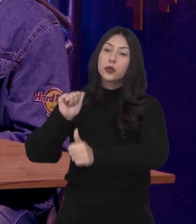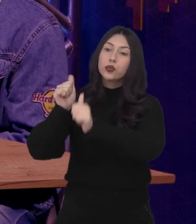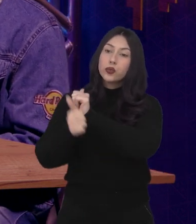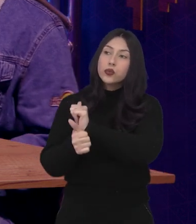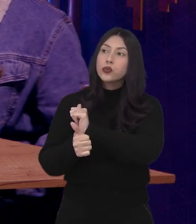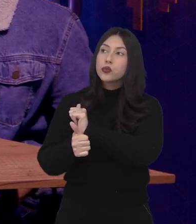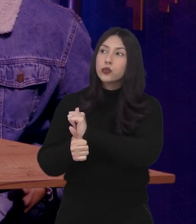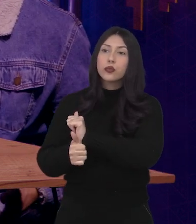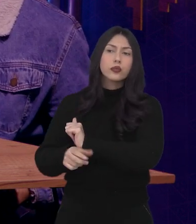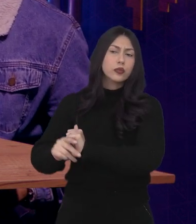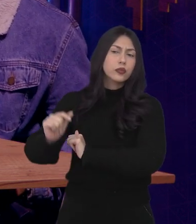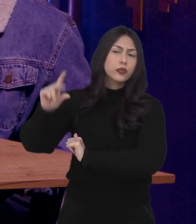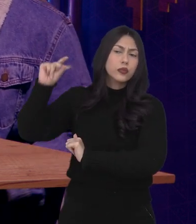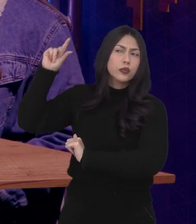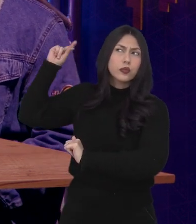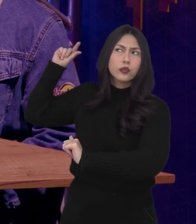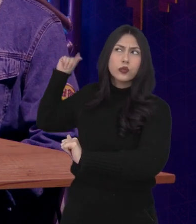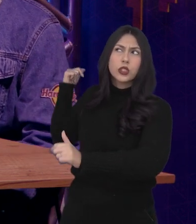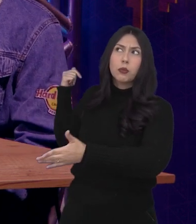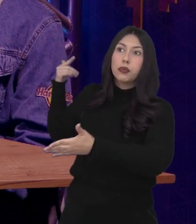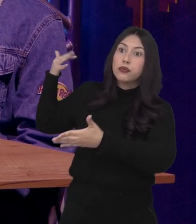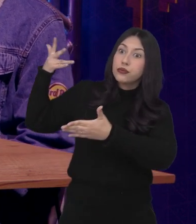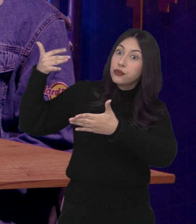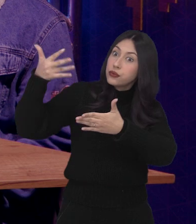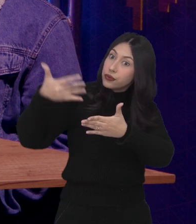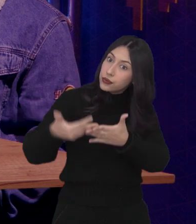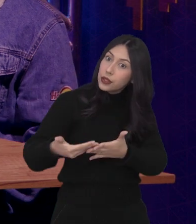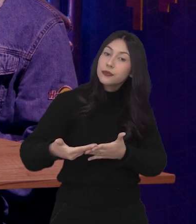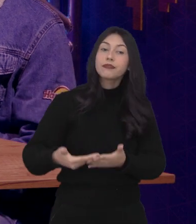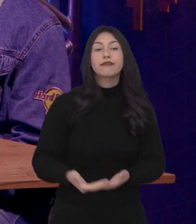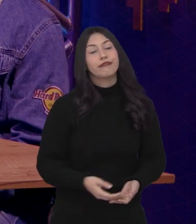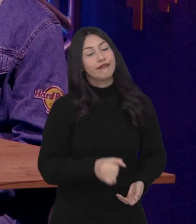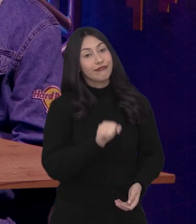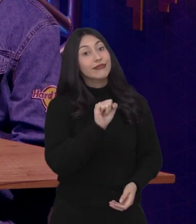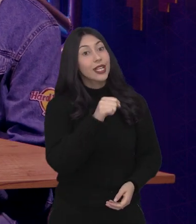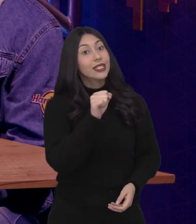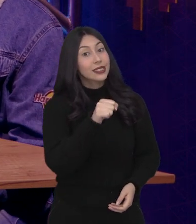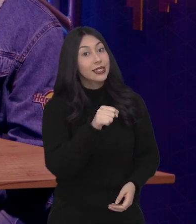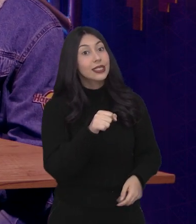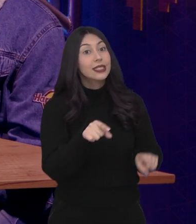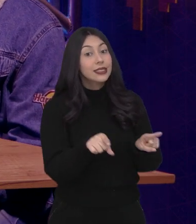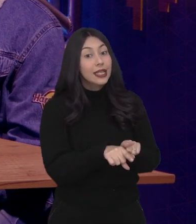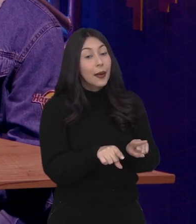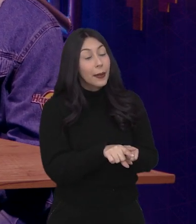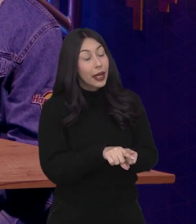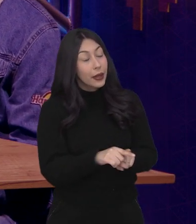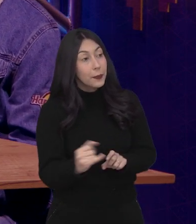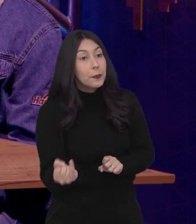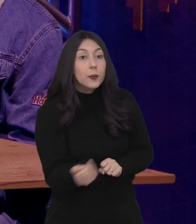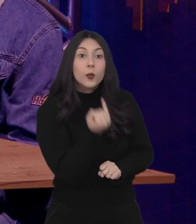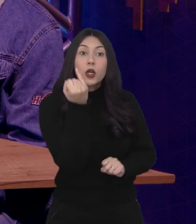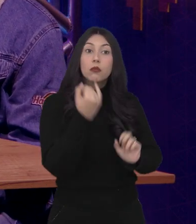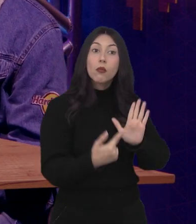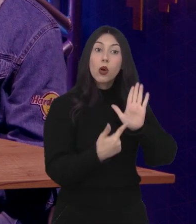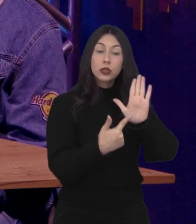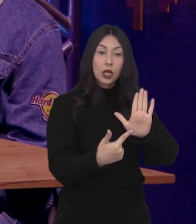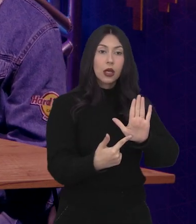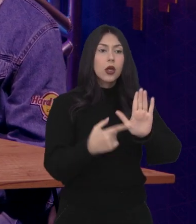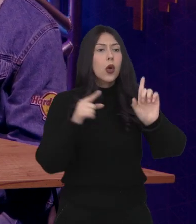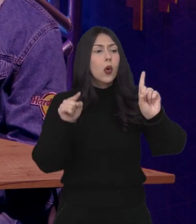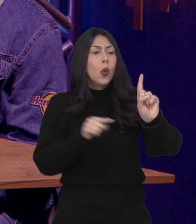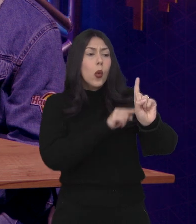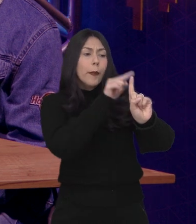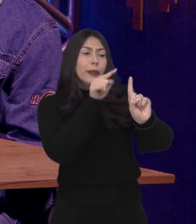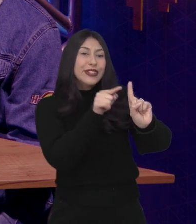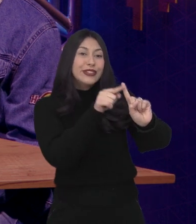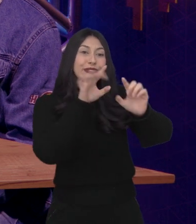esportiva, ela é muito herdada da Antiguidade. Perfeito. De forma geral, acho que é legal a gente ressaltar também, Samu, que eu acho que o